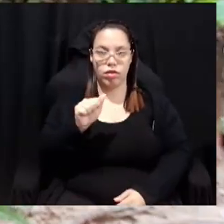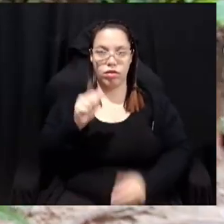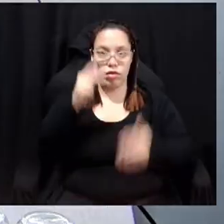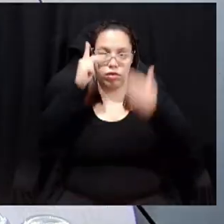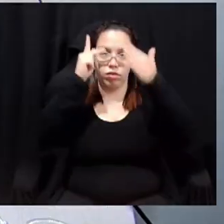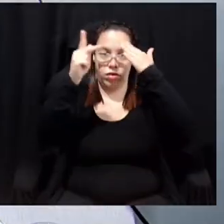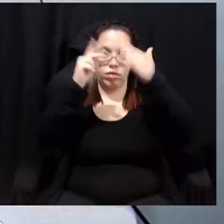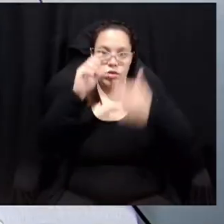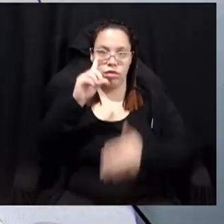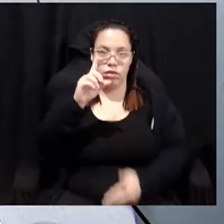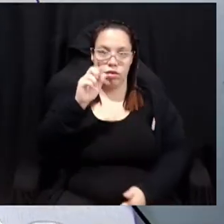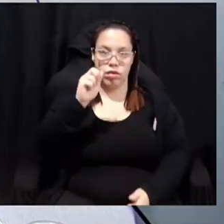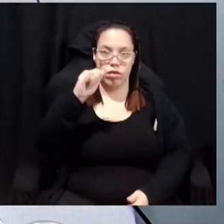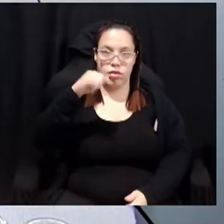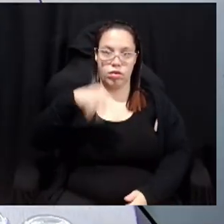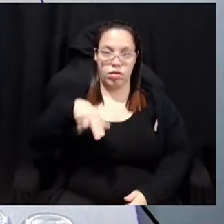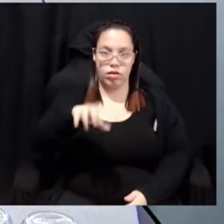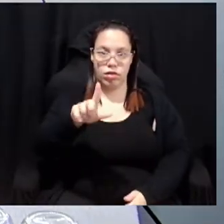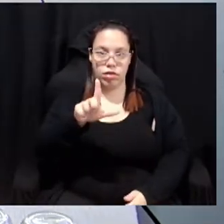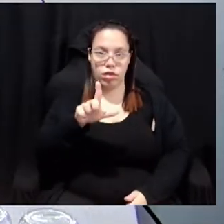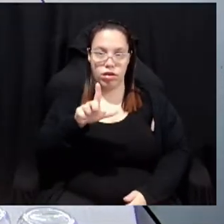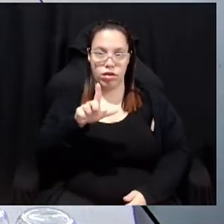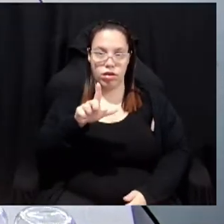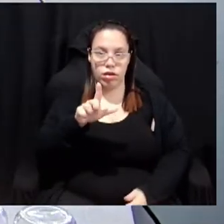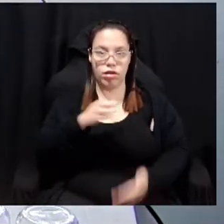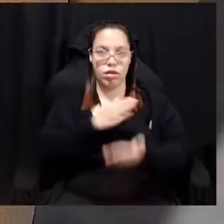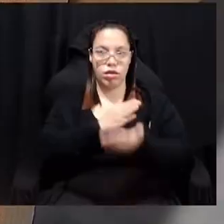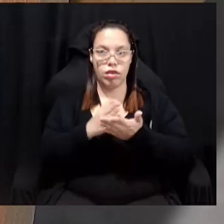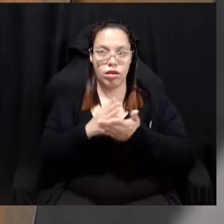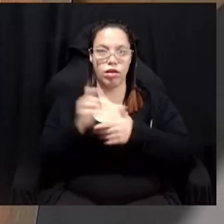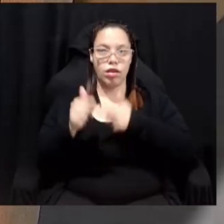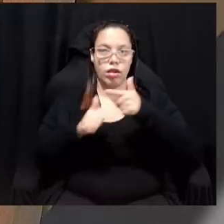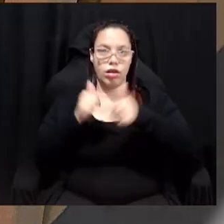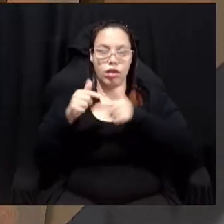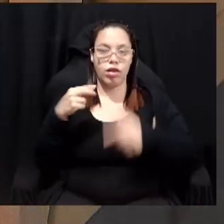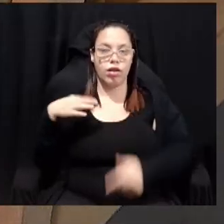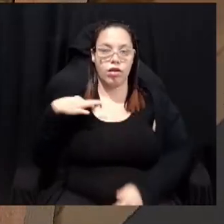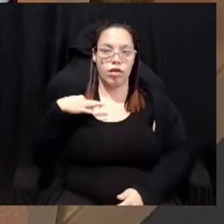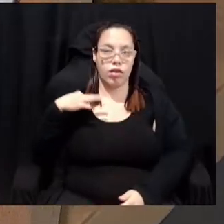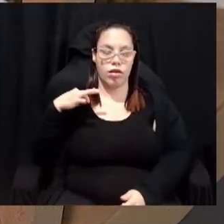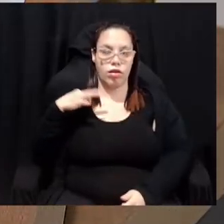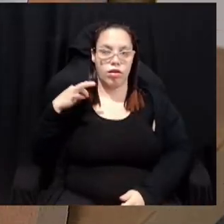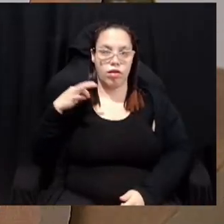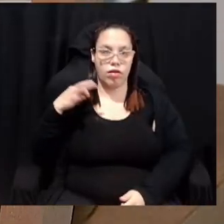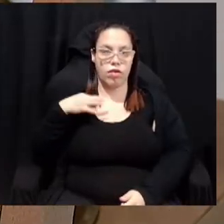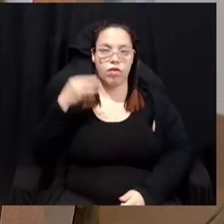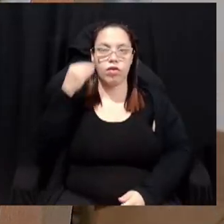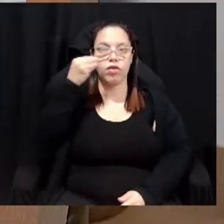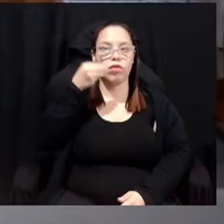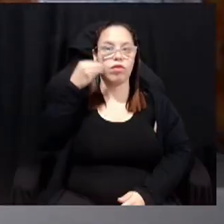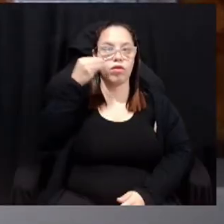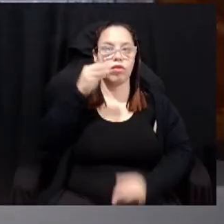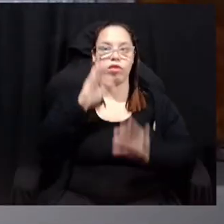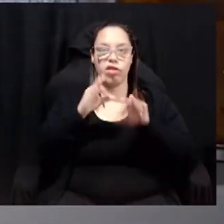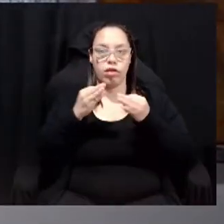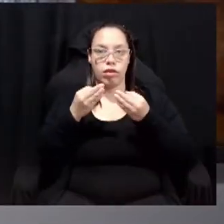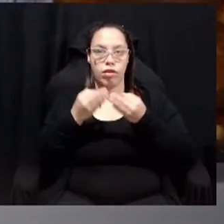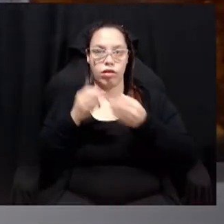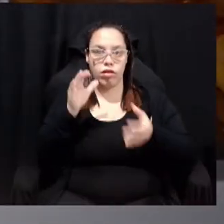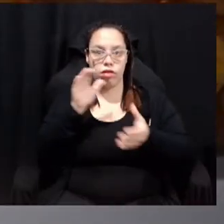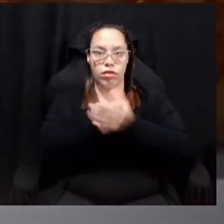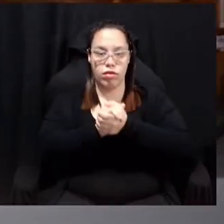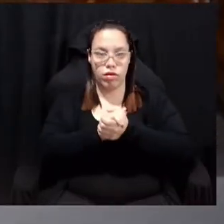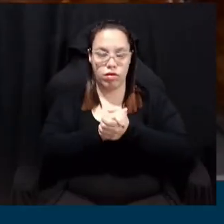abrir um negócio a partir de um trabalho voluntário e da experiência da família do casal com as